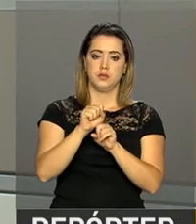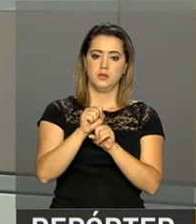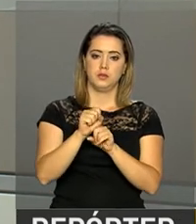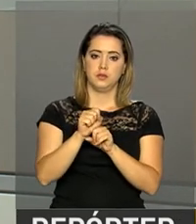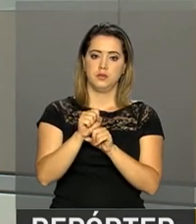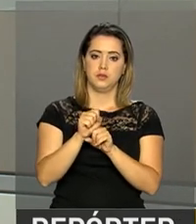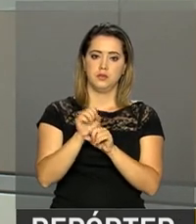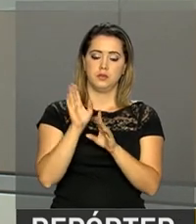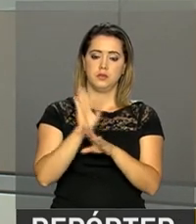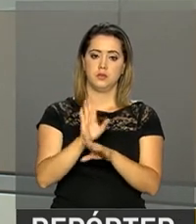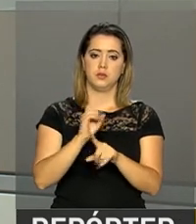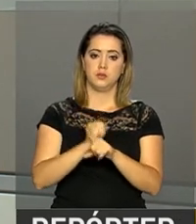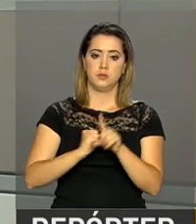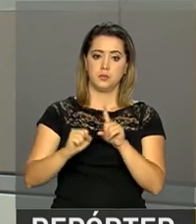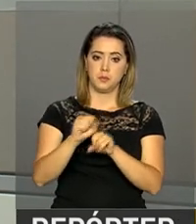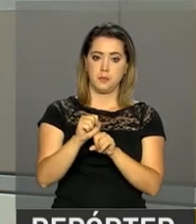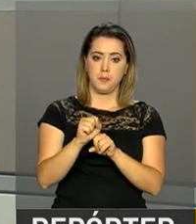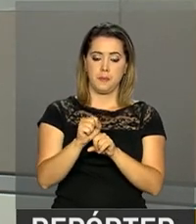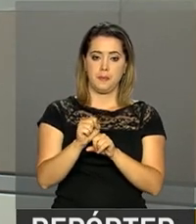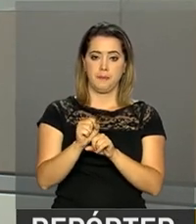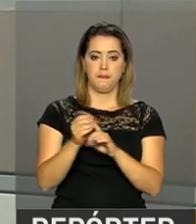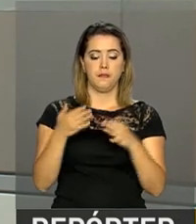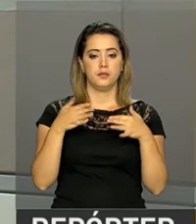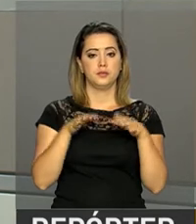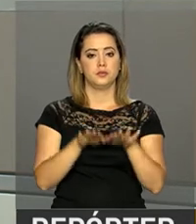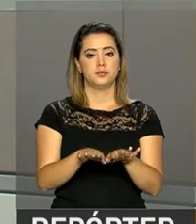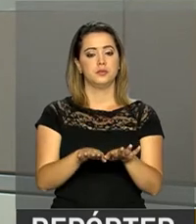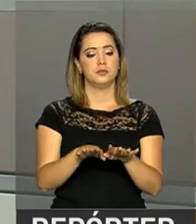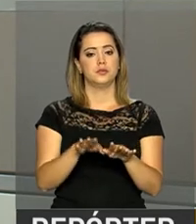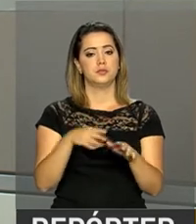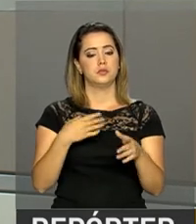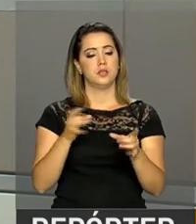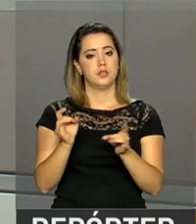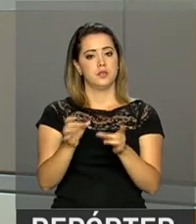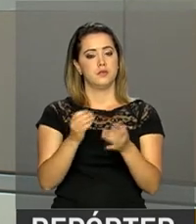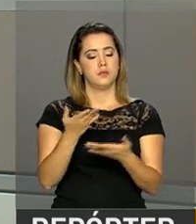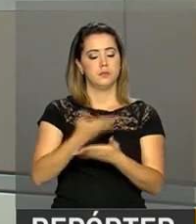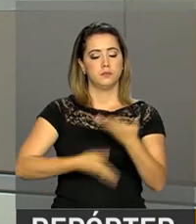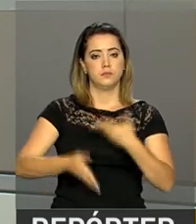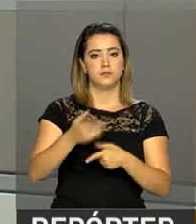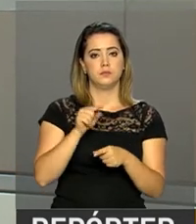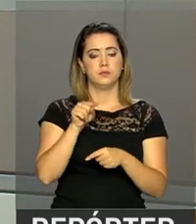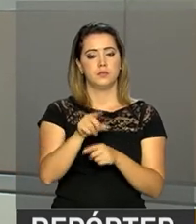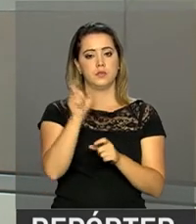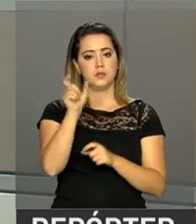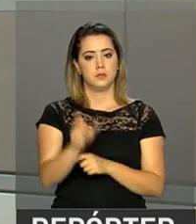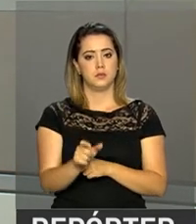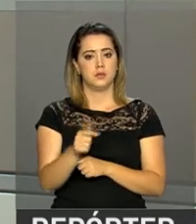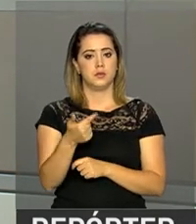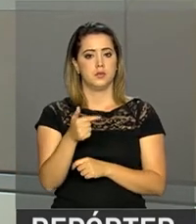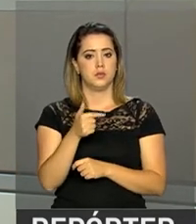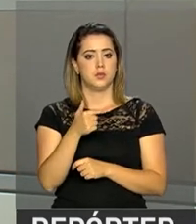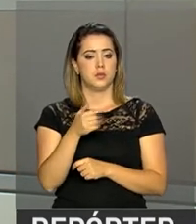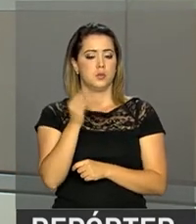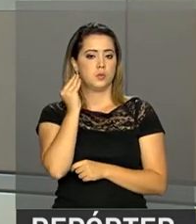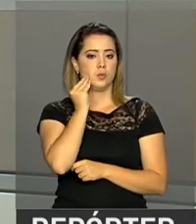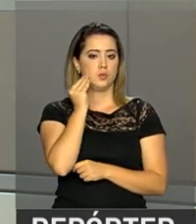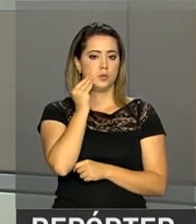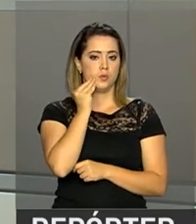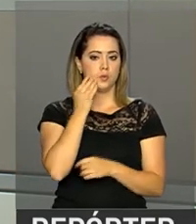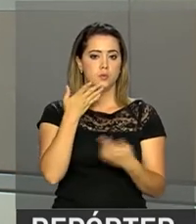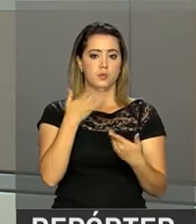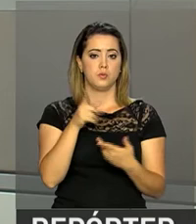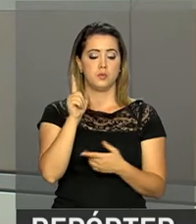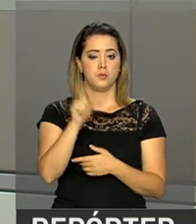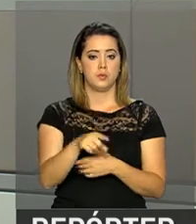quando você está ajudando esse jovem a ser inserido no mercado de trabalho. Tá? Esse jovem ele não tem experiência e para a